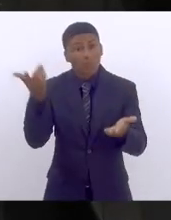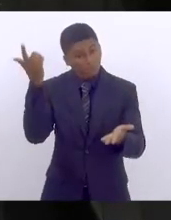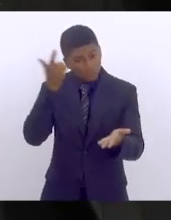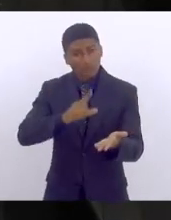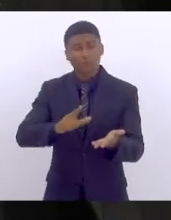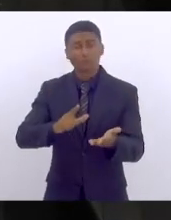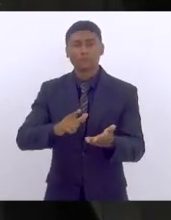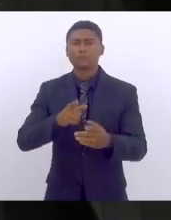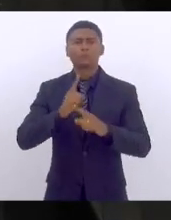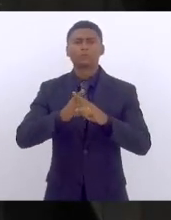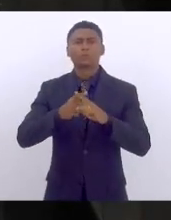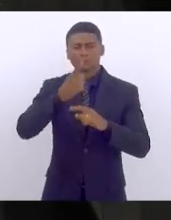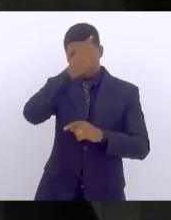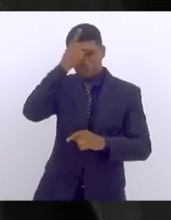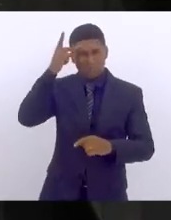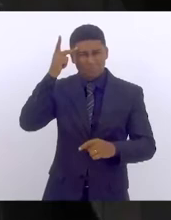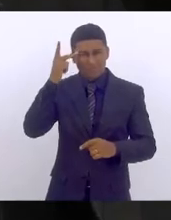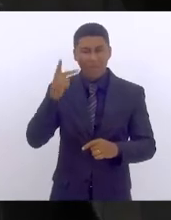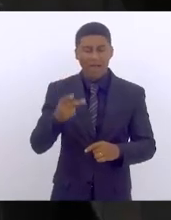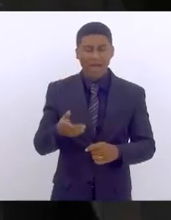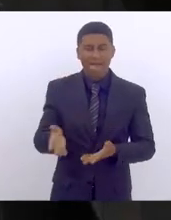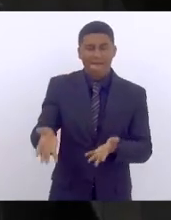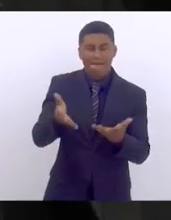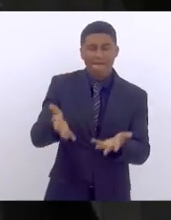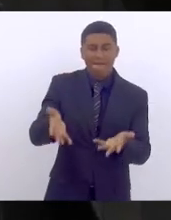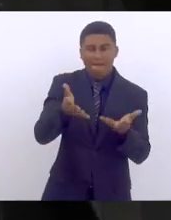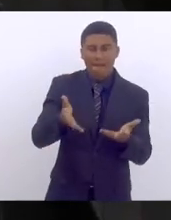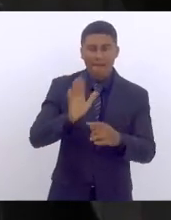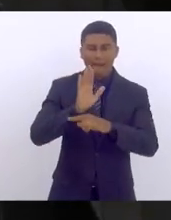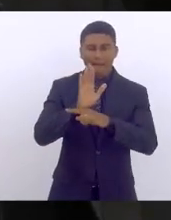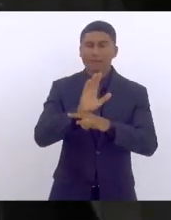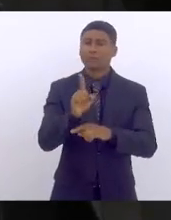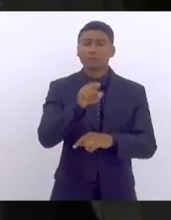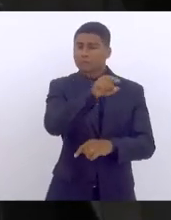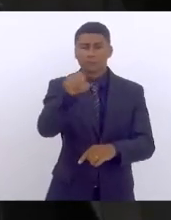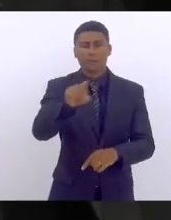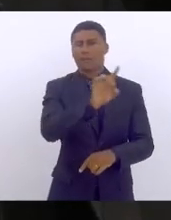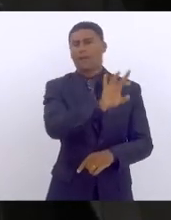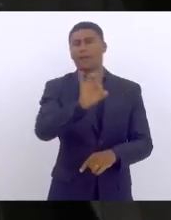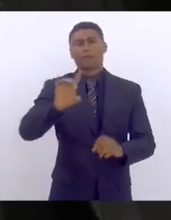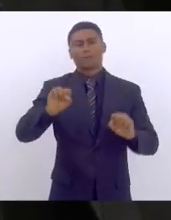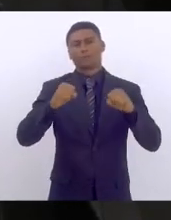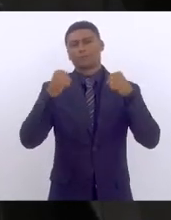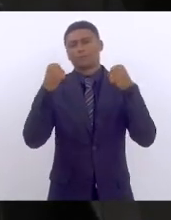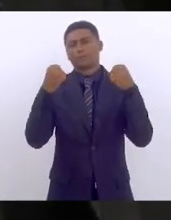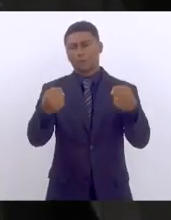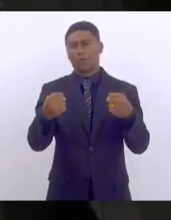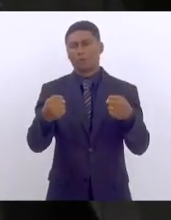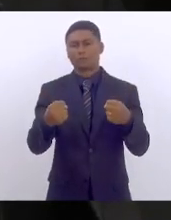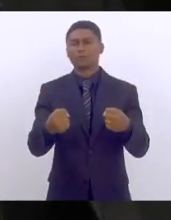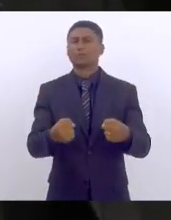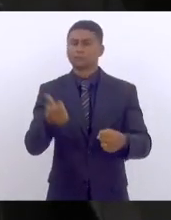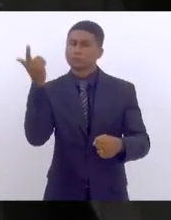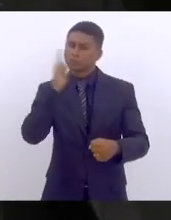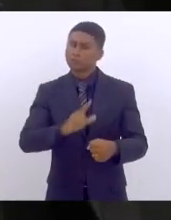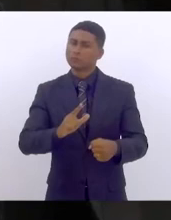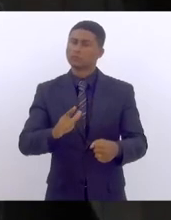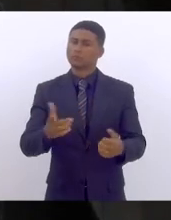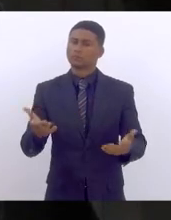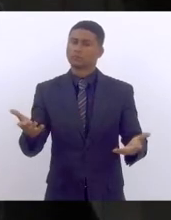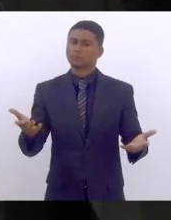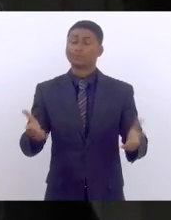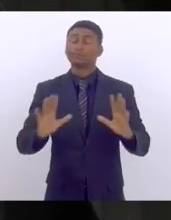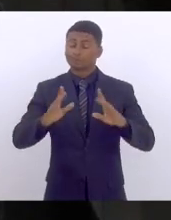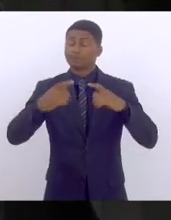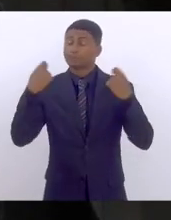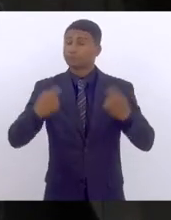empurrou, ninguém ofereceu vantagem, ninguém favoreceu. Foi o mérito de cada um e de cada uma que trouxe vocês até essa vitória. Agora, é